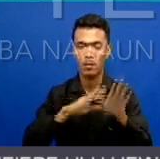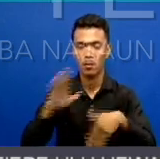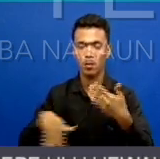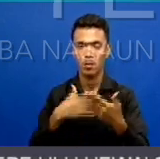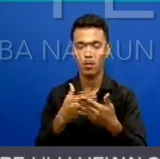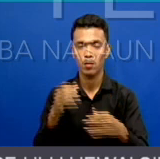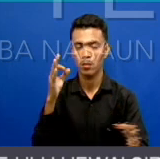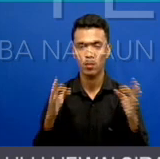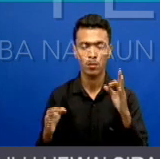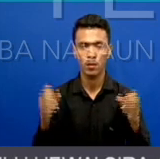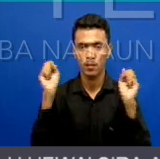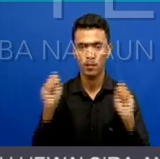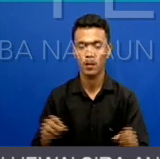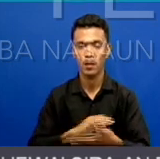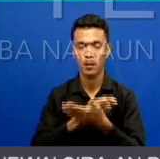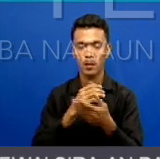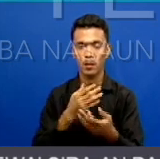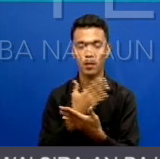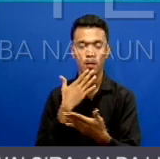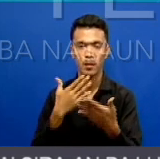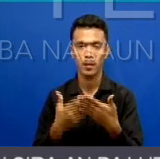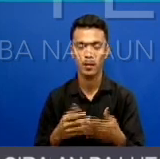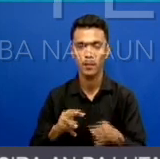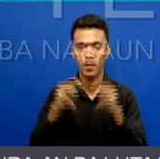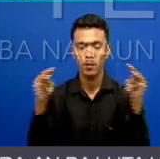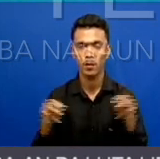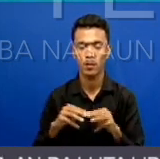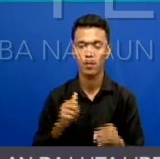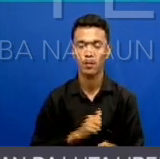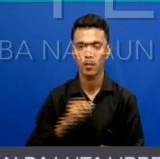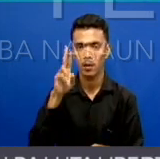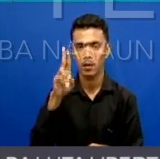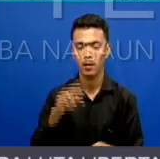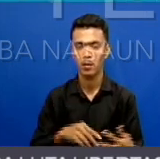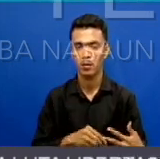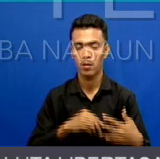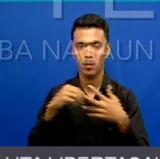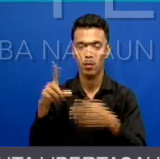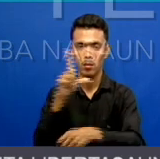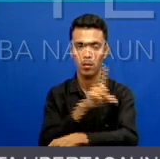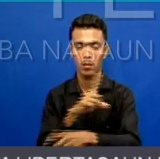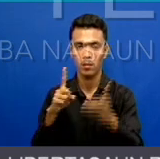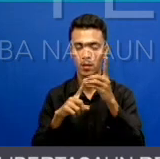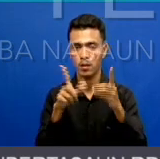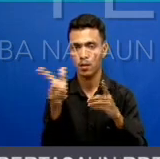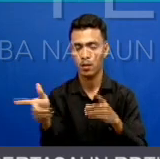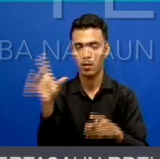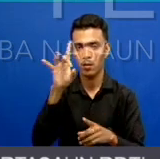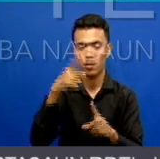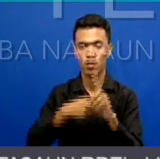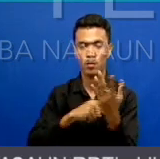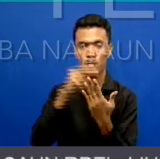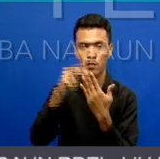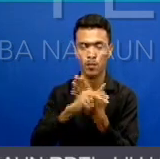celebração bele lá o ho sucesso. Municipiu Eleu e ta liliu ba loron bot 28 de novembro, loron